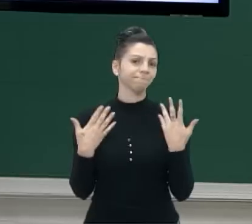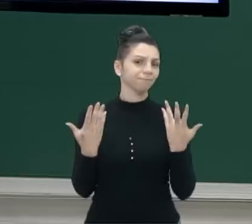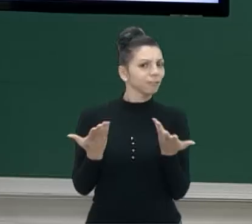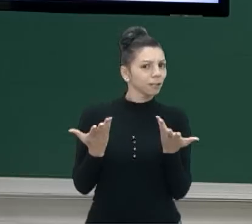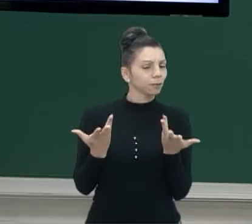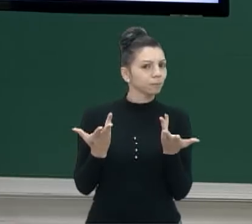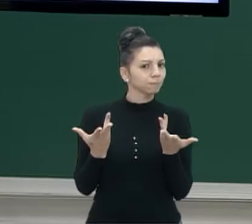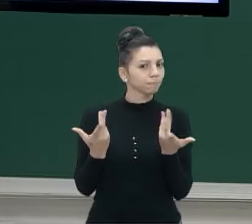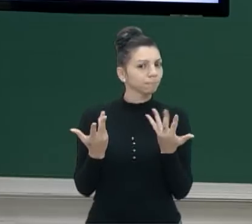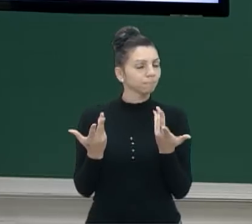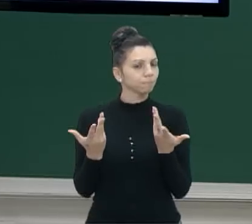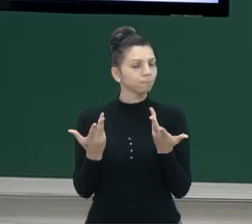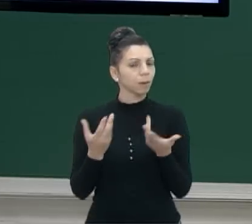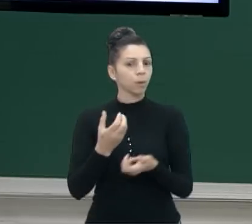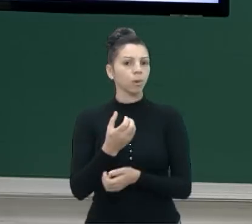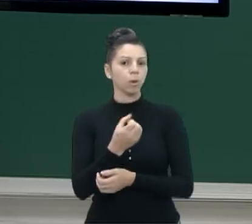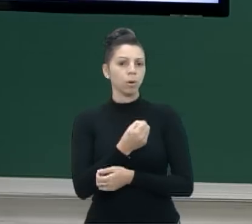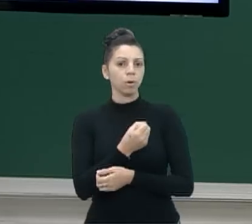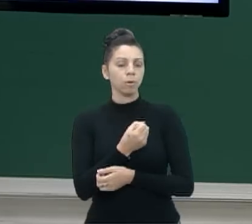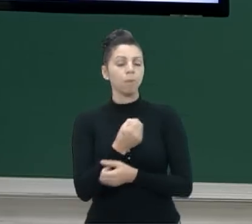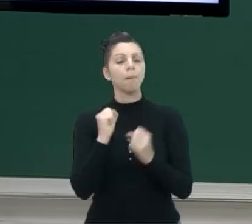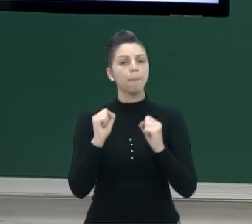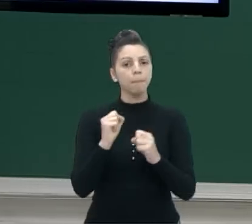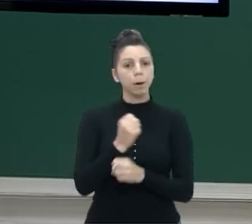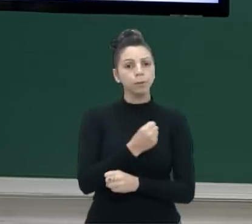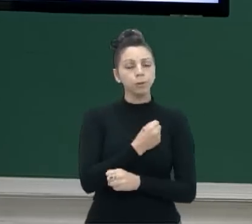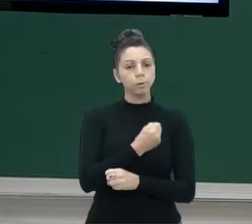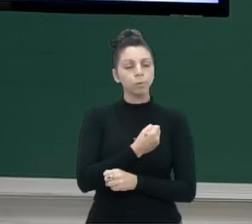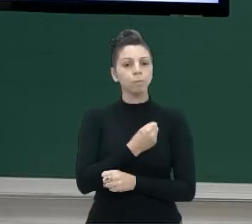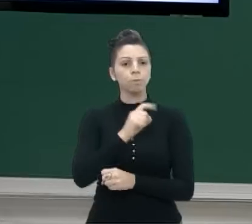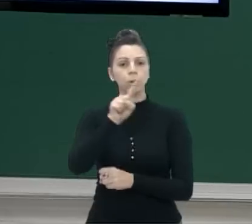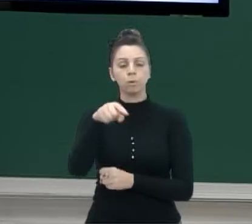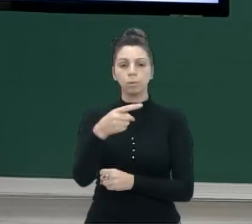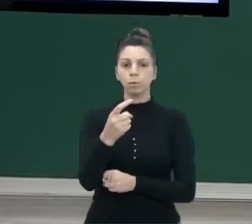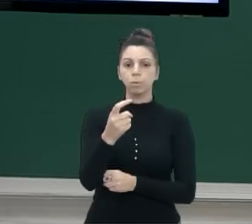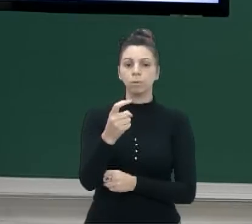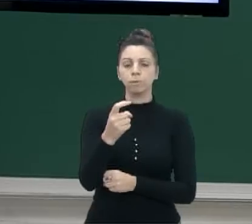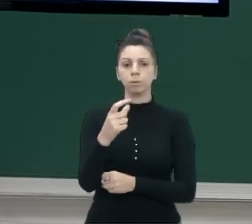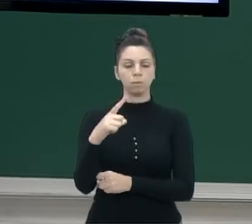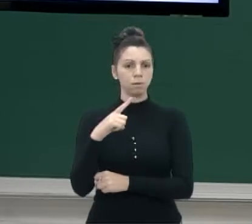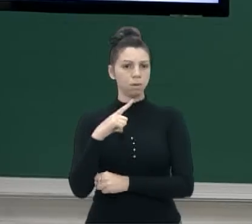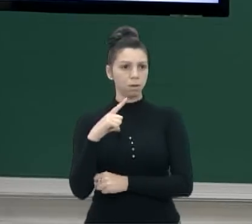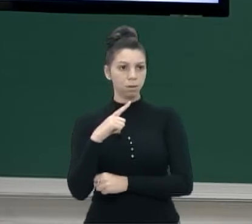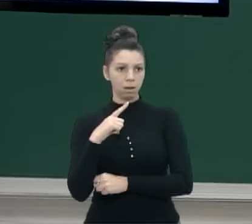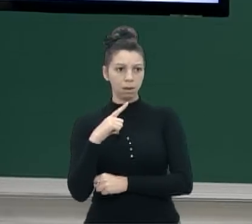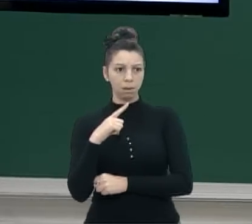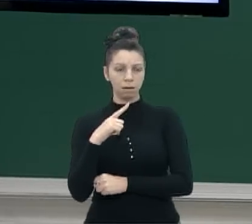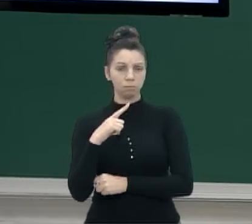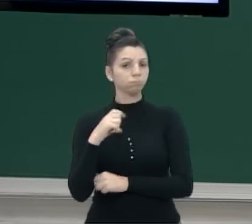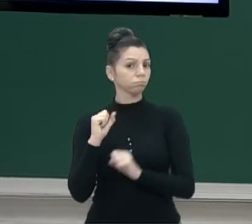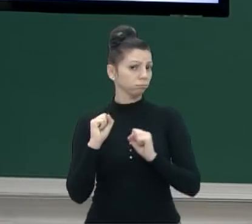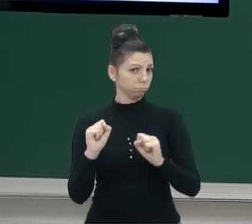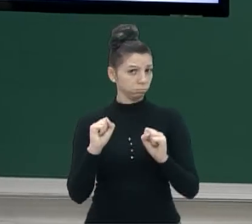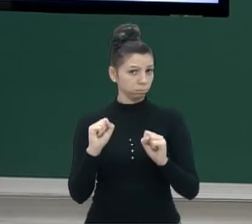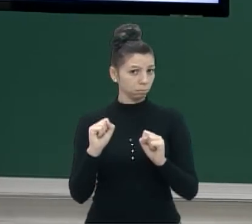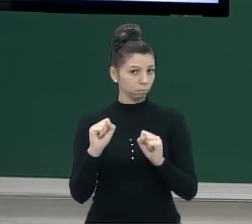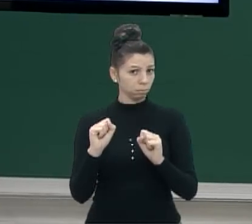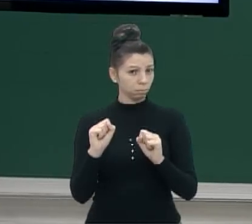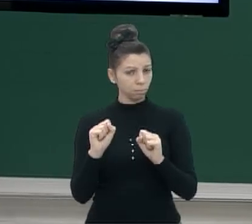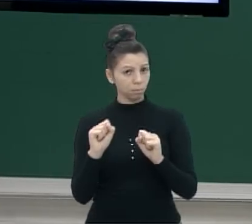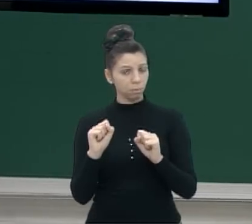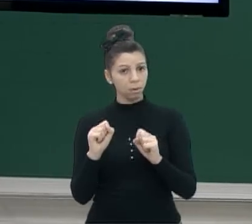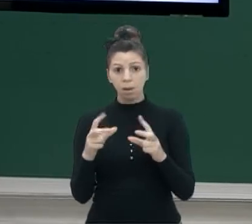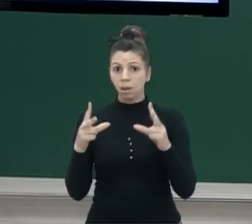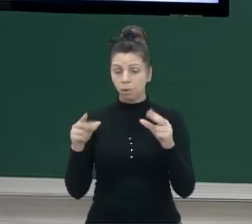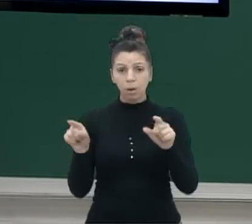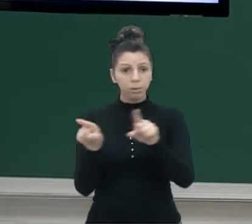número decimal... eu posso escrever um número na forma decimal, 5 décimos, e posso escrever esse